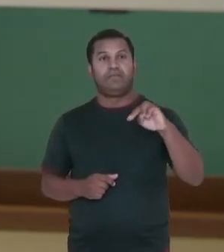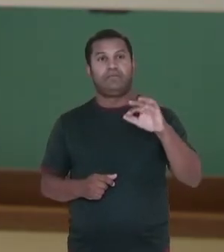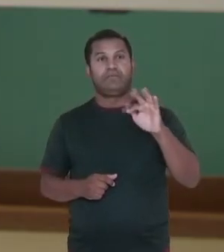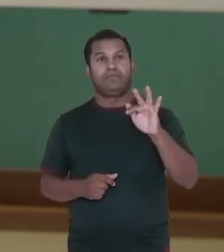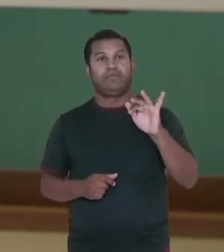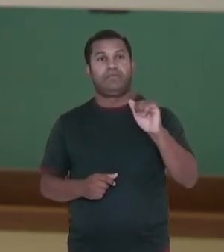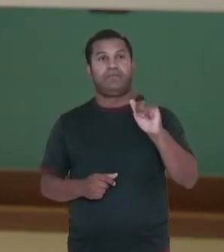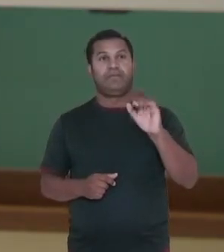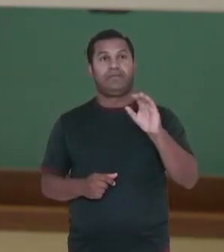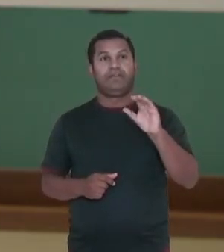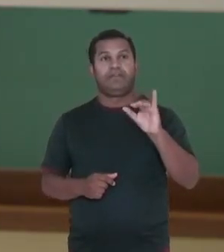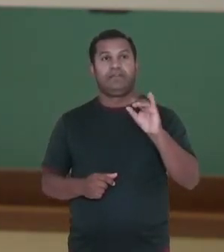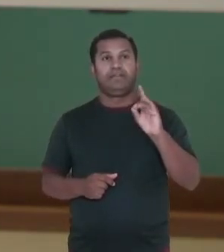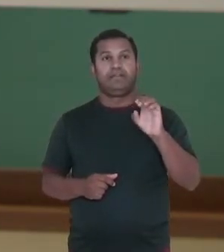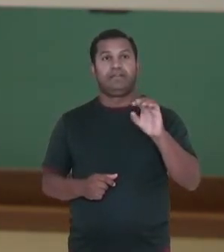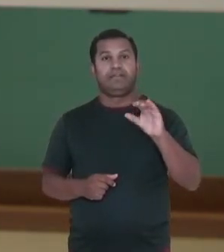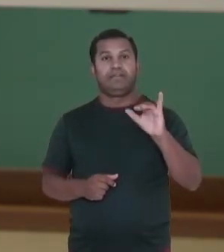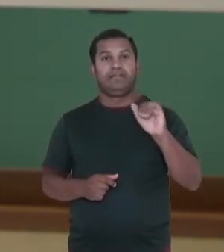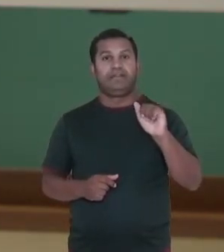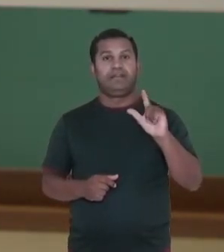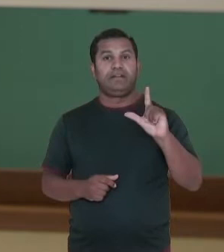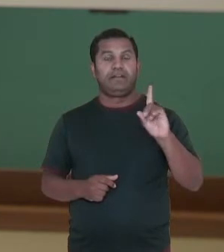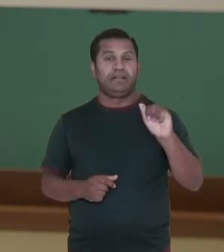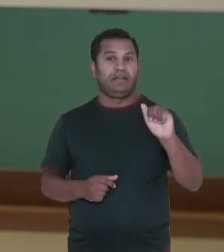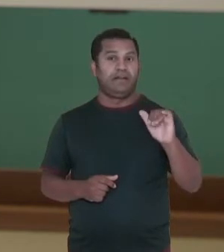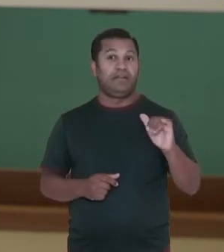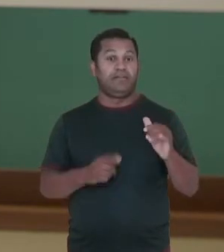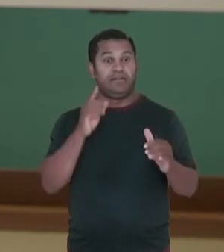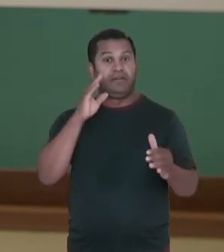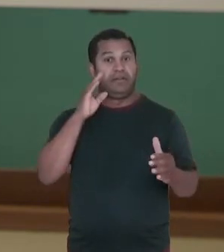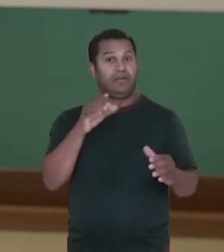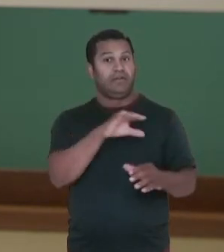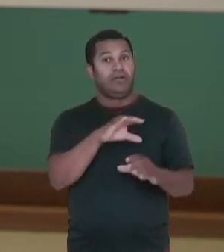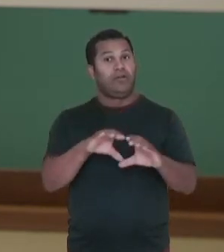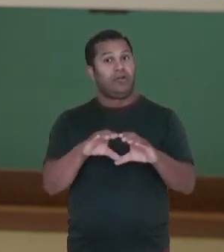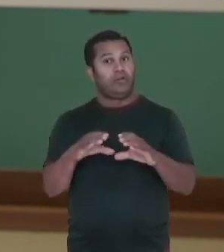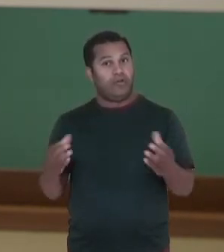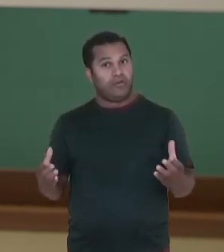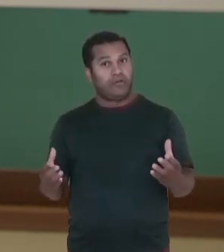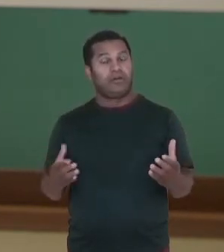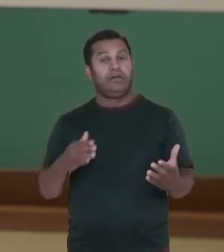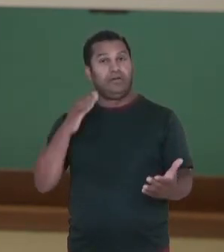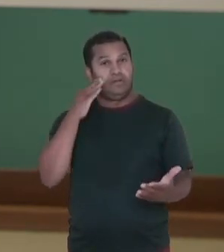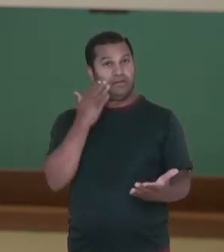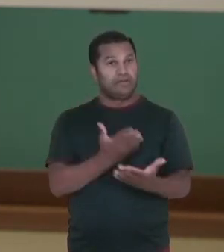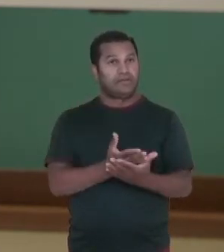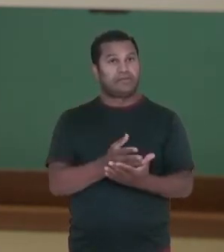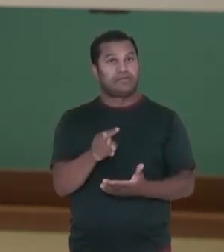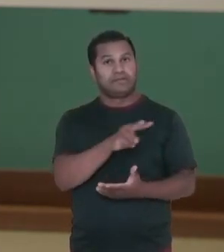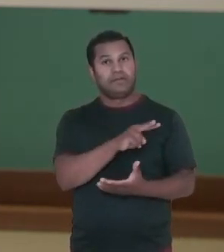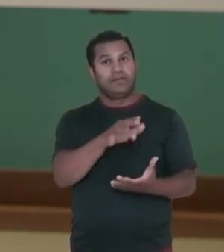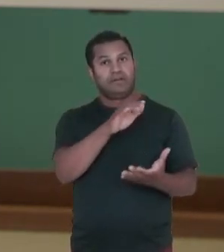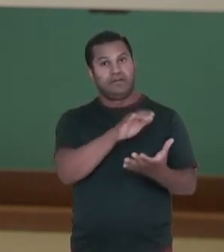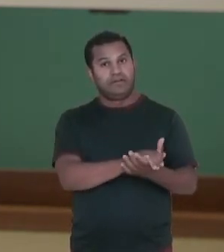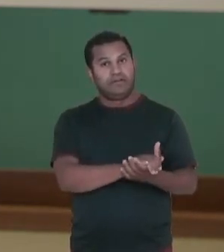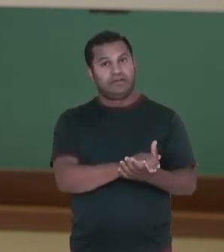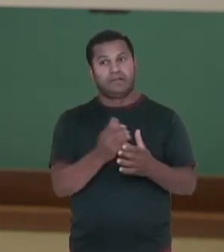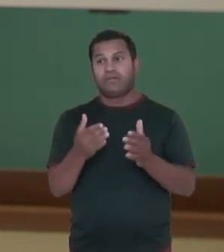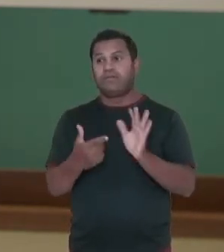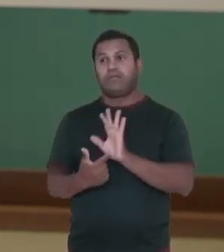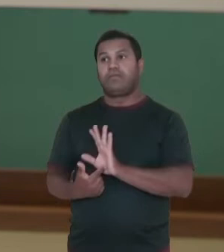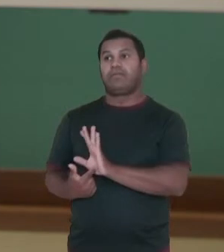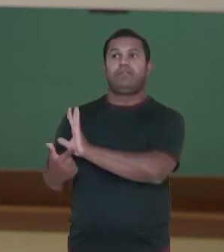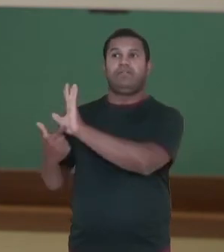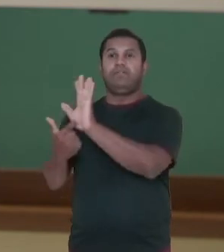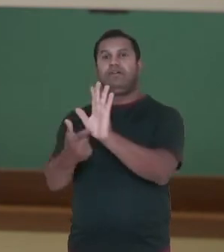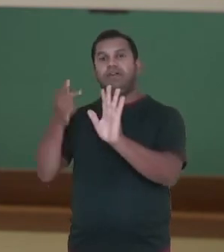exemplo, eu não quero ter um filho com essa característica. Então eu não precisa, não vai ser exposto para